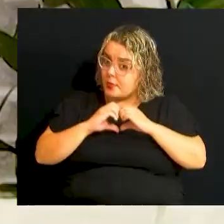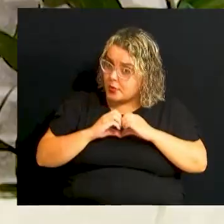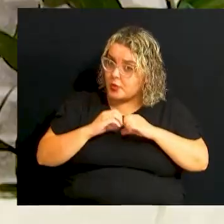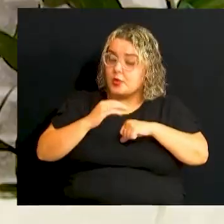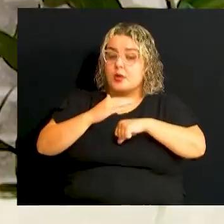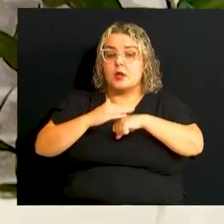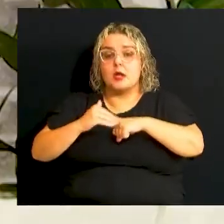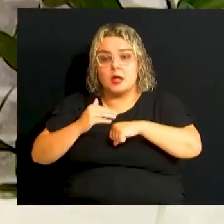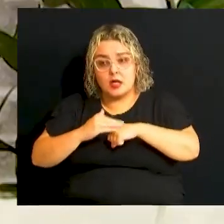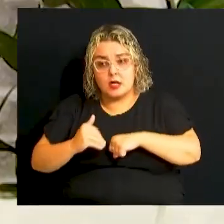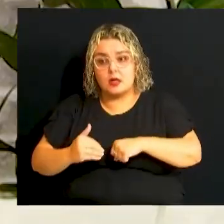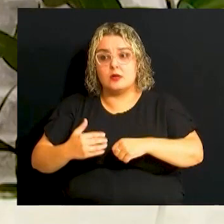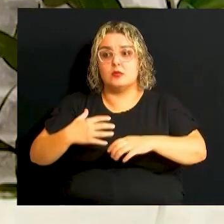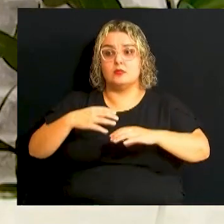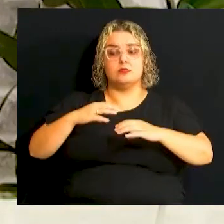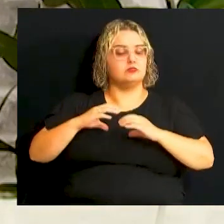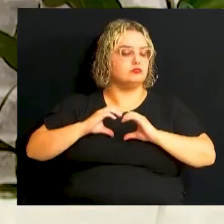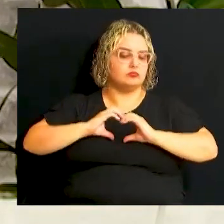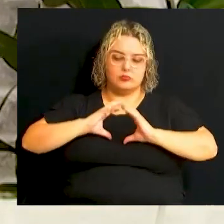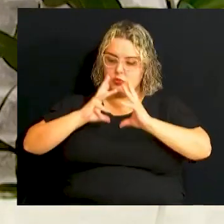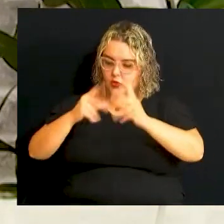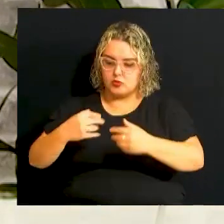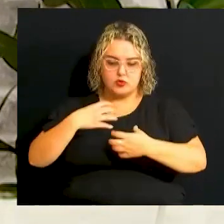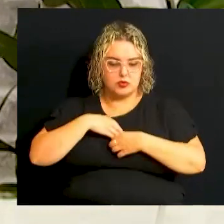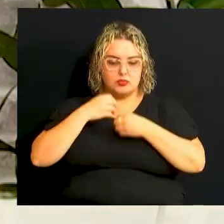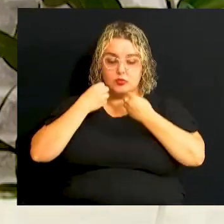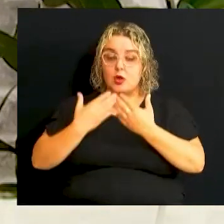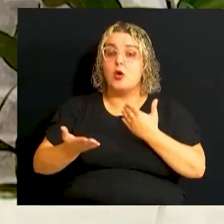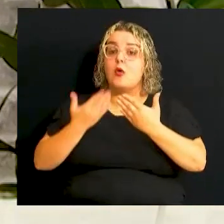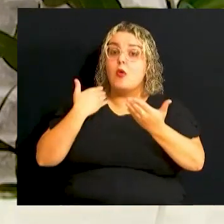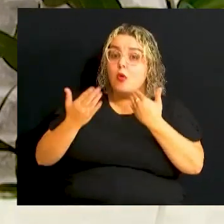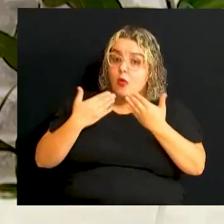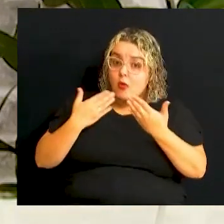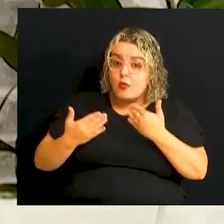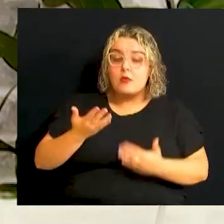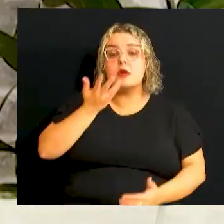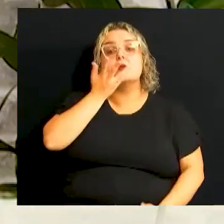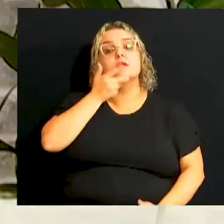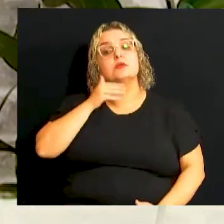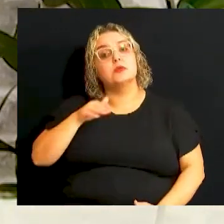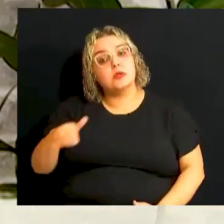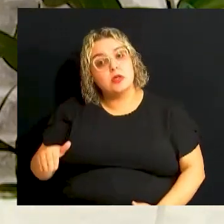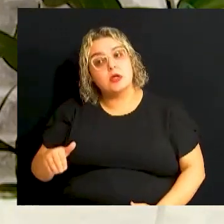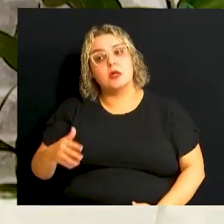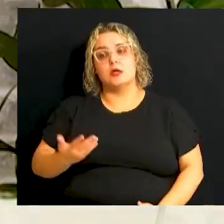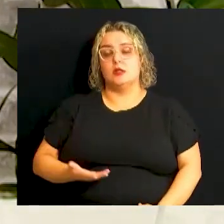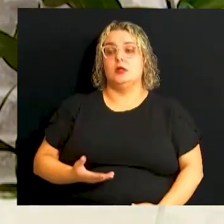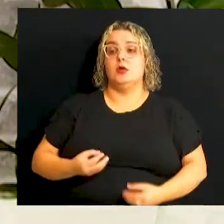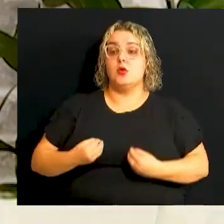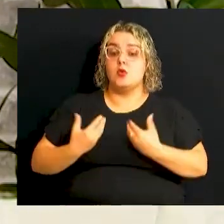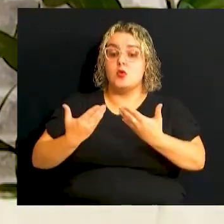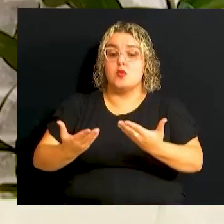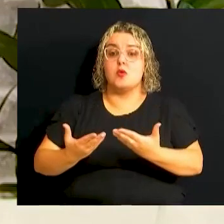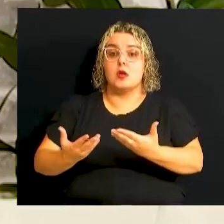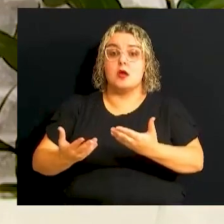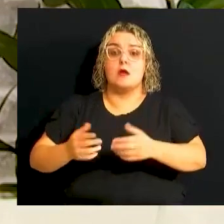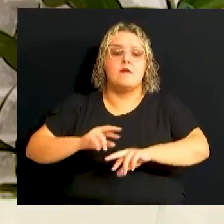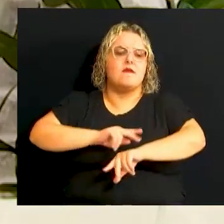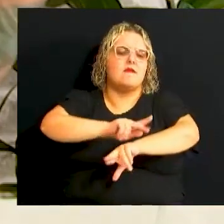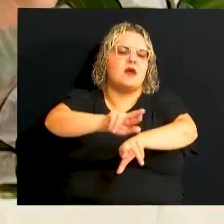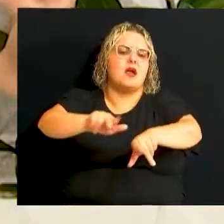dando amor, carinho, afeto, converse bastante com a criança,